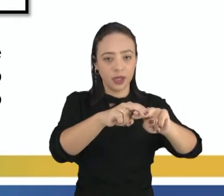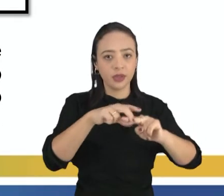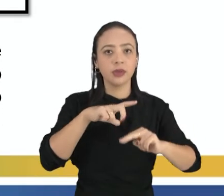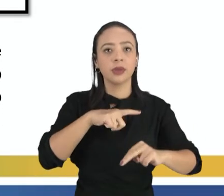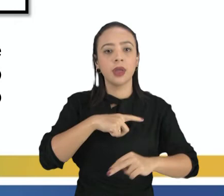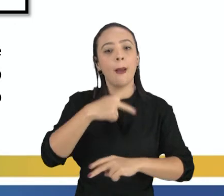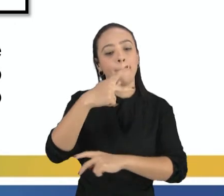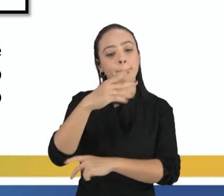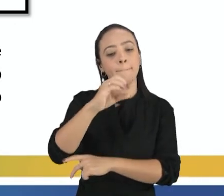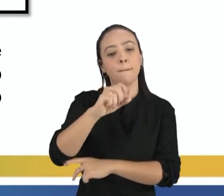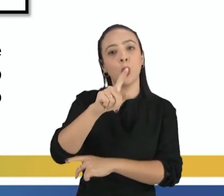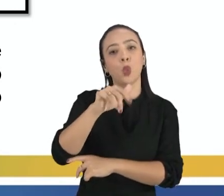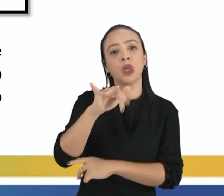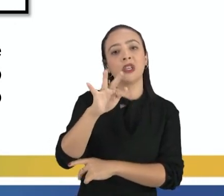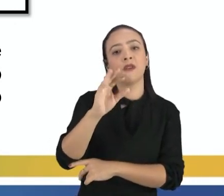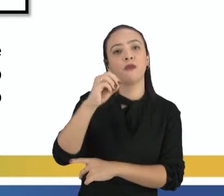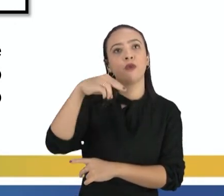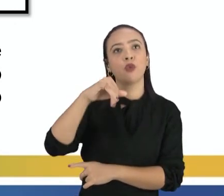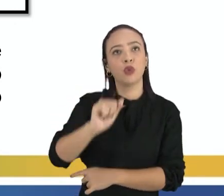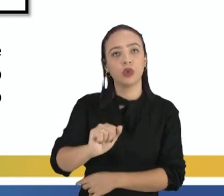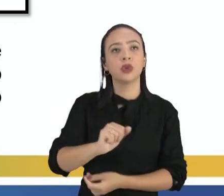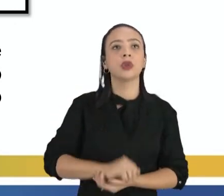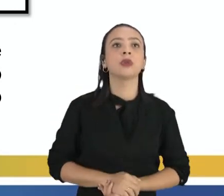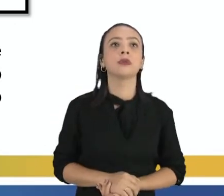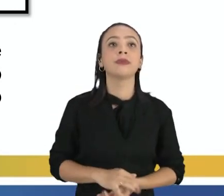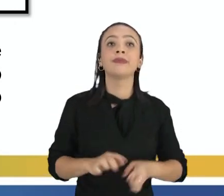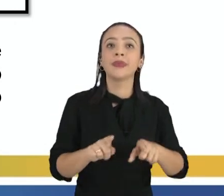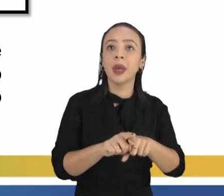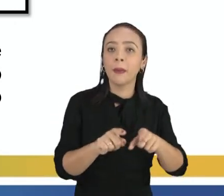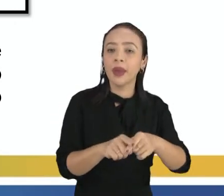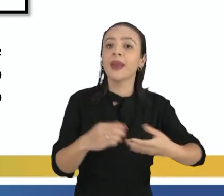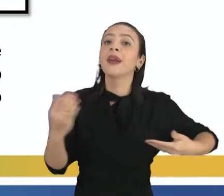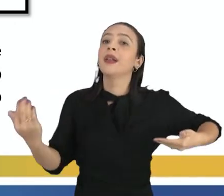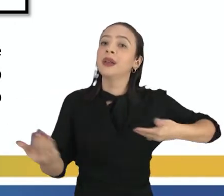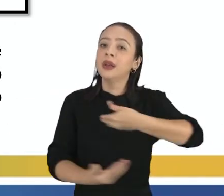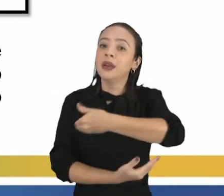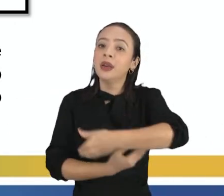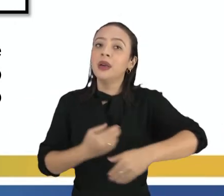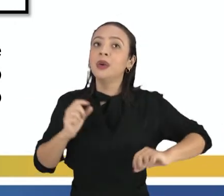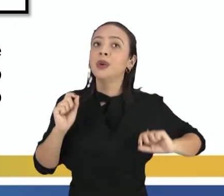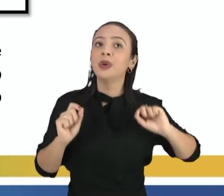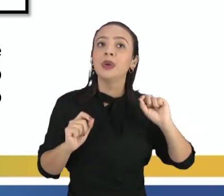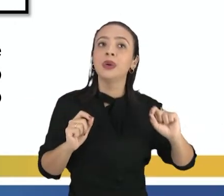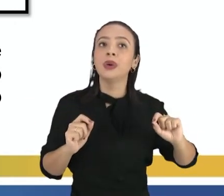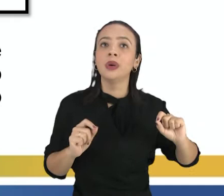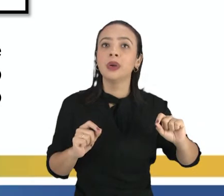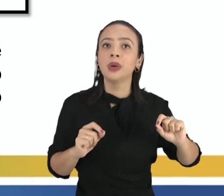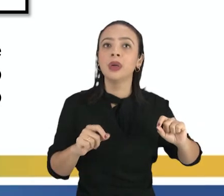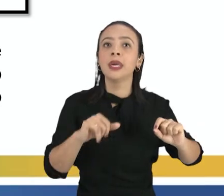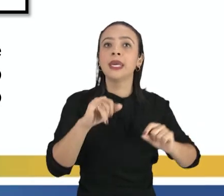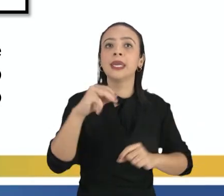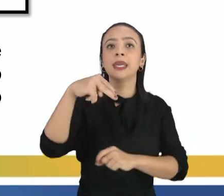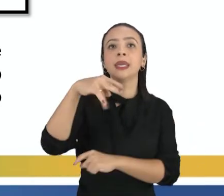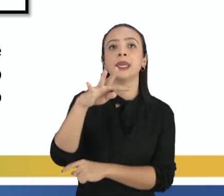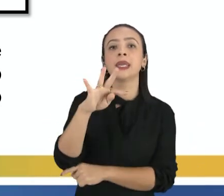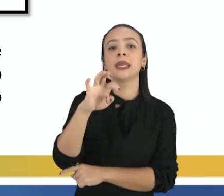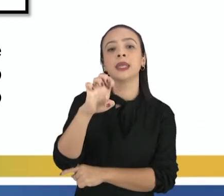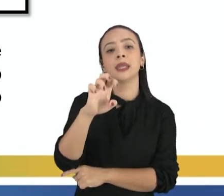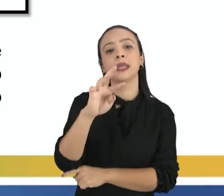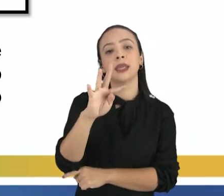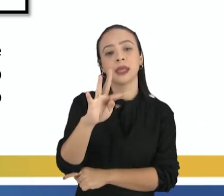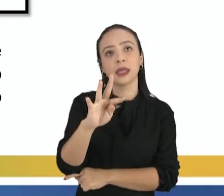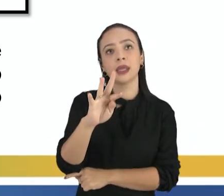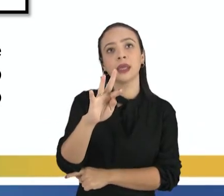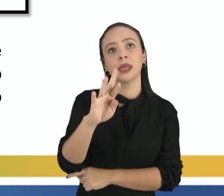polifonia. O conceito de polifonia está intimamente relacionado com o de intertextualidade.